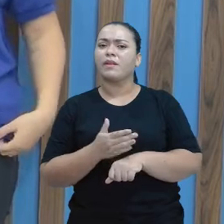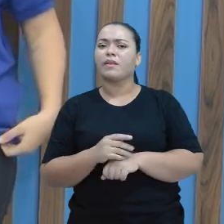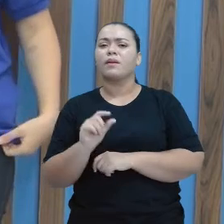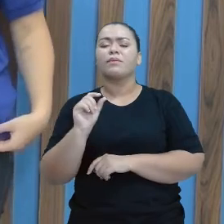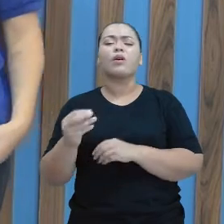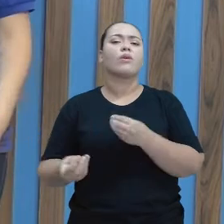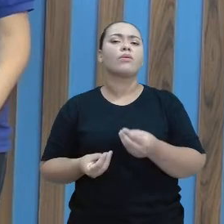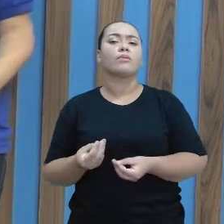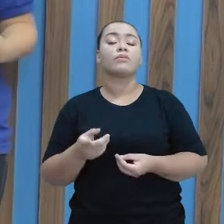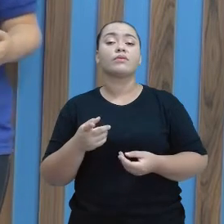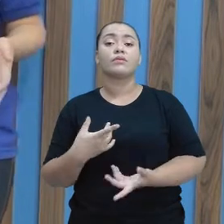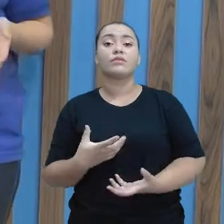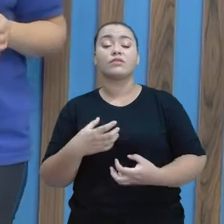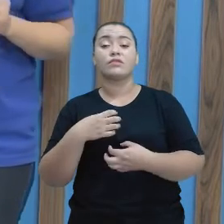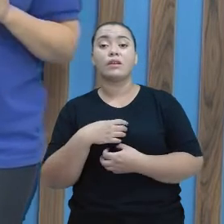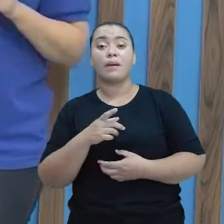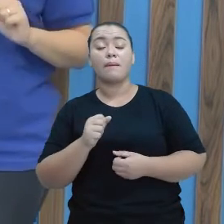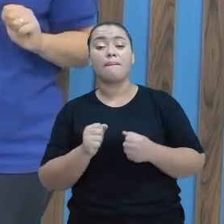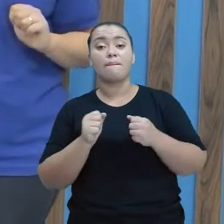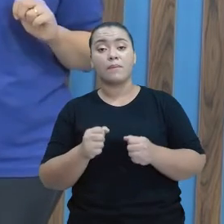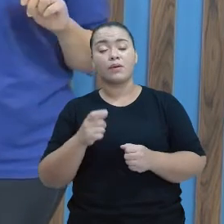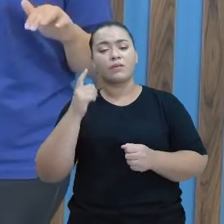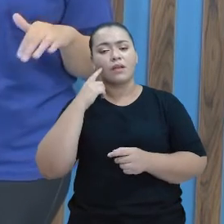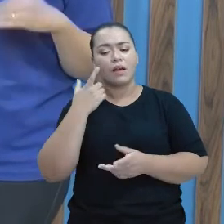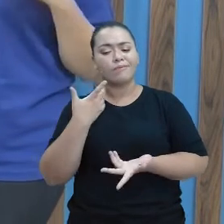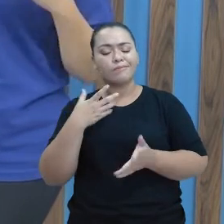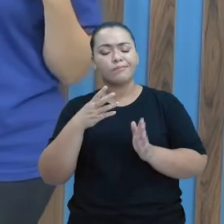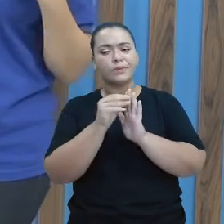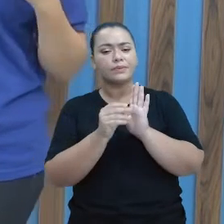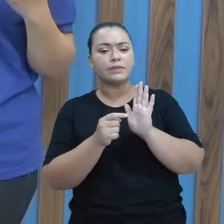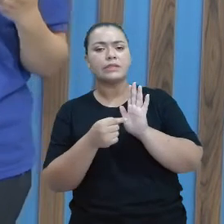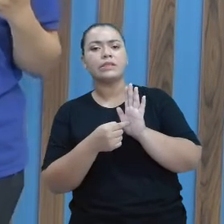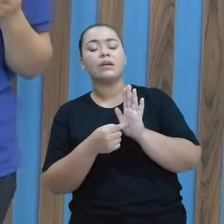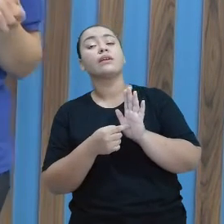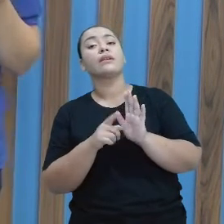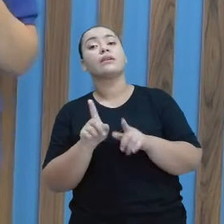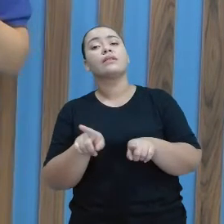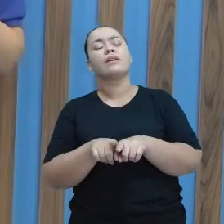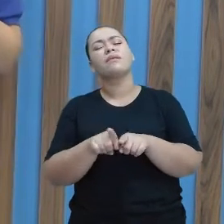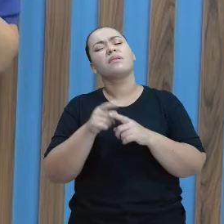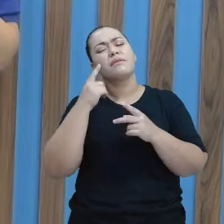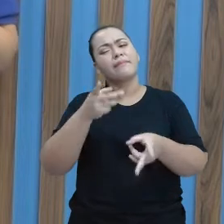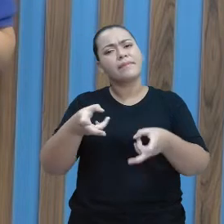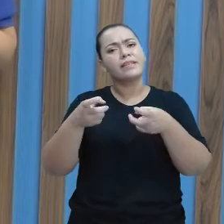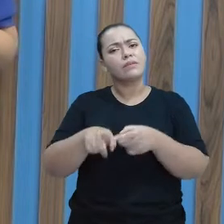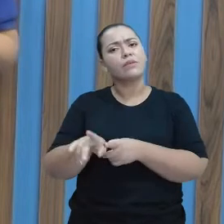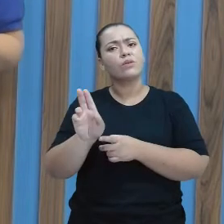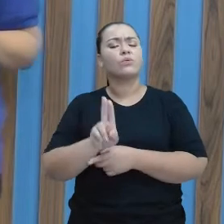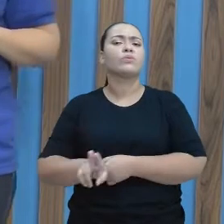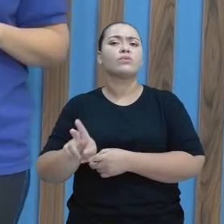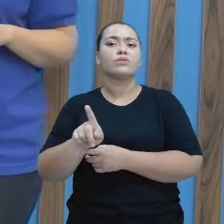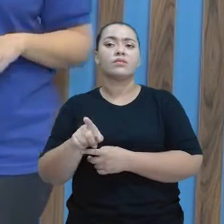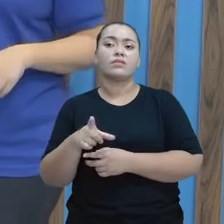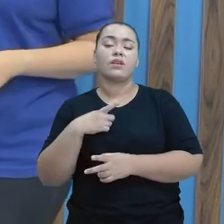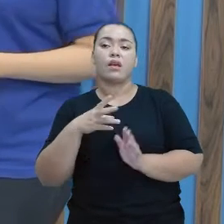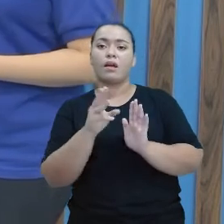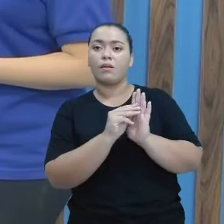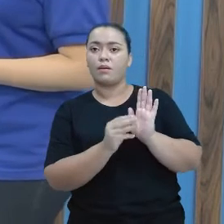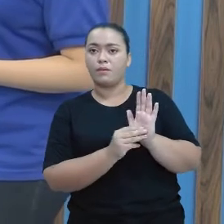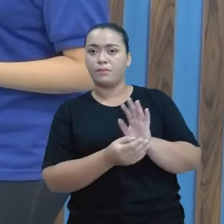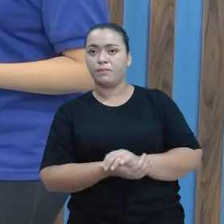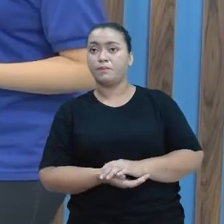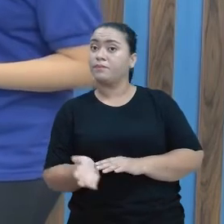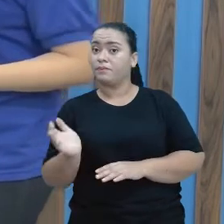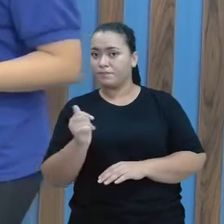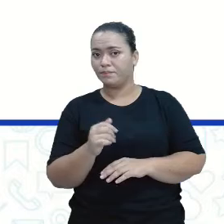que maneira a gente pode abordar esse tipo de conteúdo e como que a gente vai perceber a necessidade de utilizar esse conteúdo, tá certo? Então,